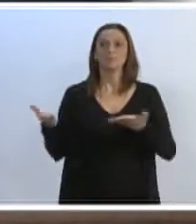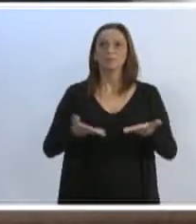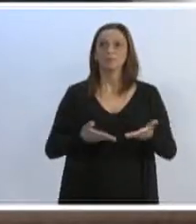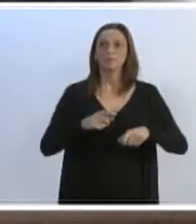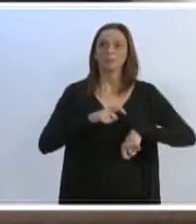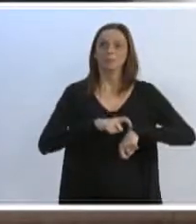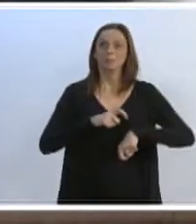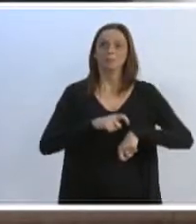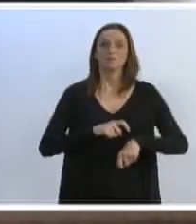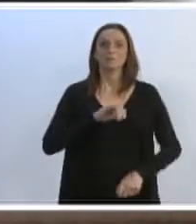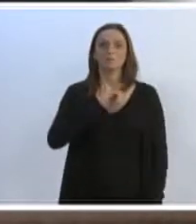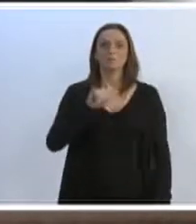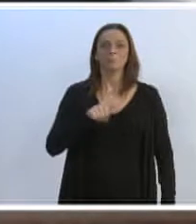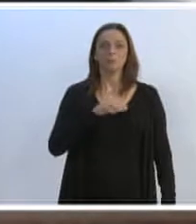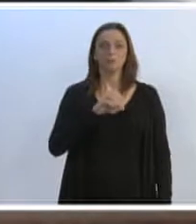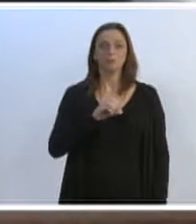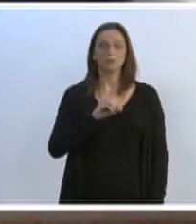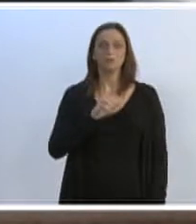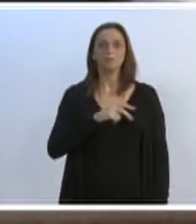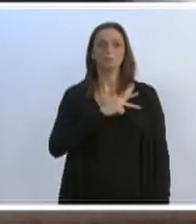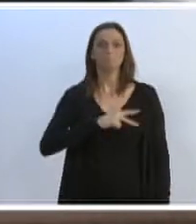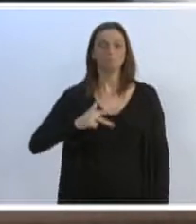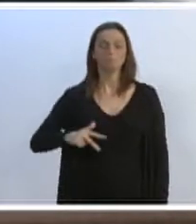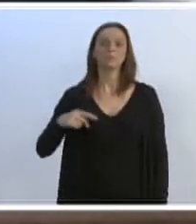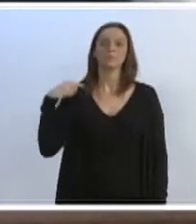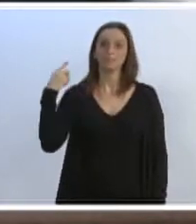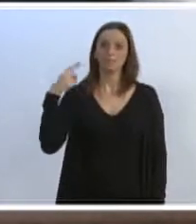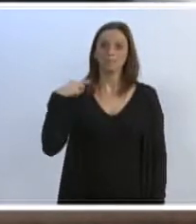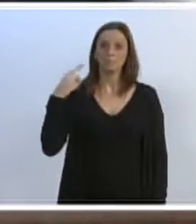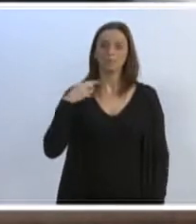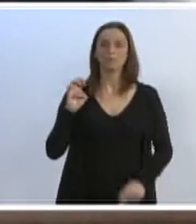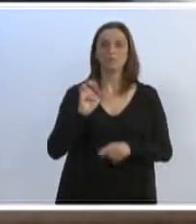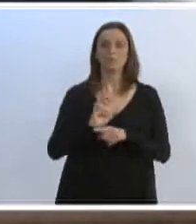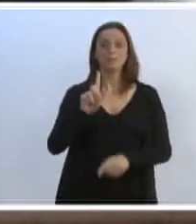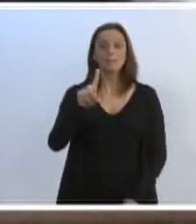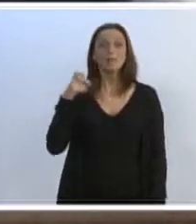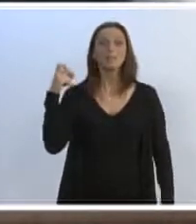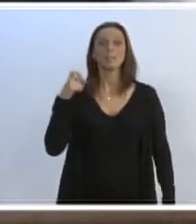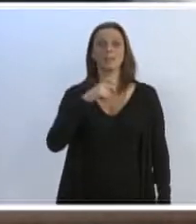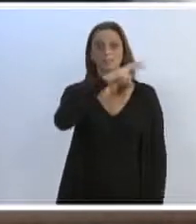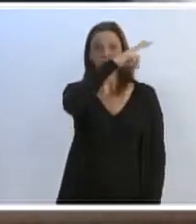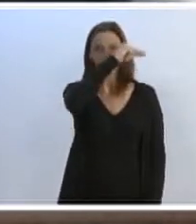equipe. Parabéns à cidade de Blumenau. Enéas Atanásio.